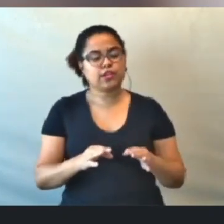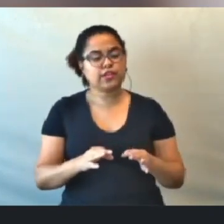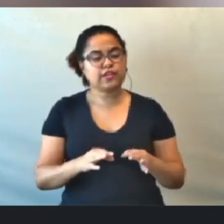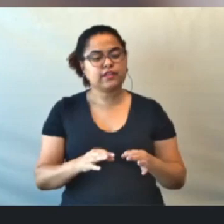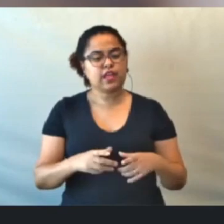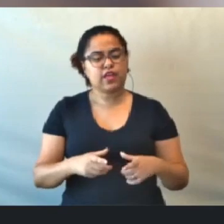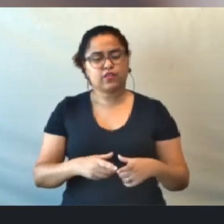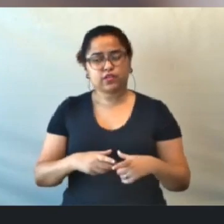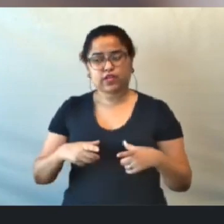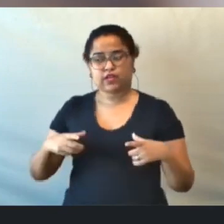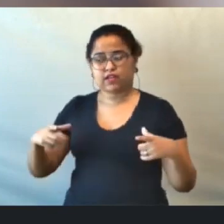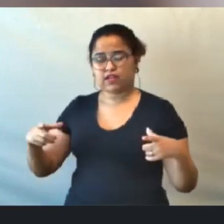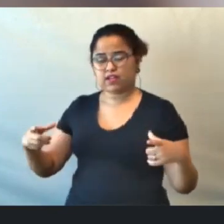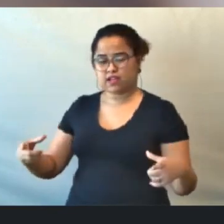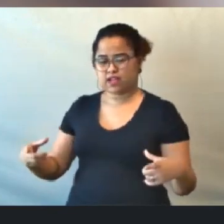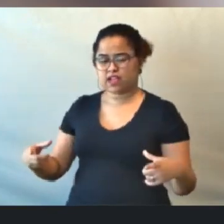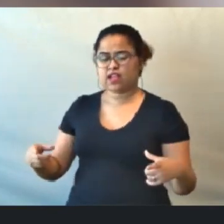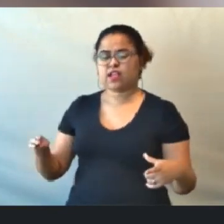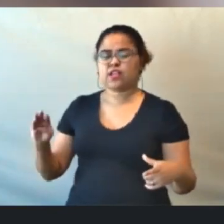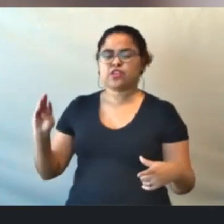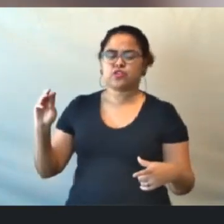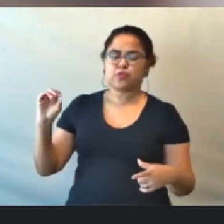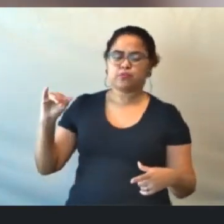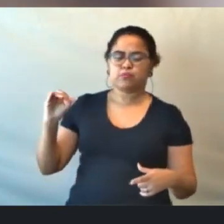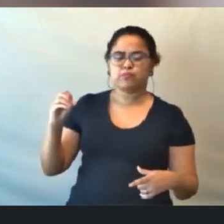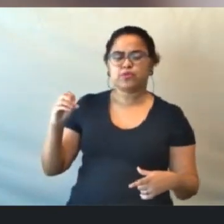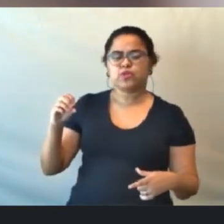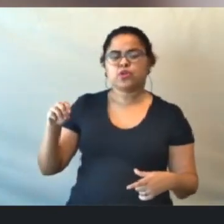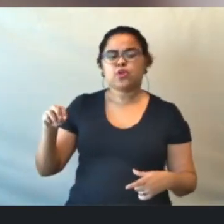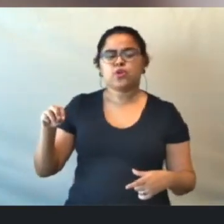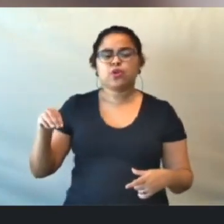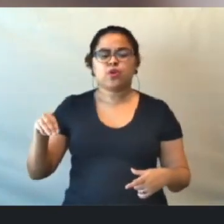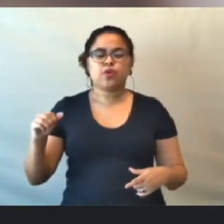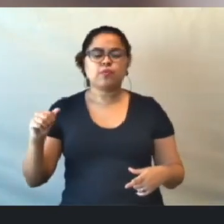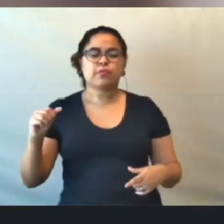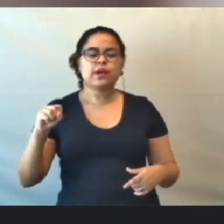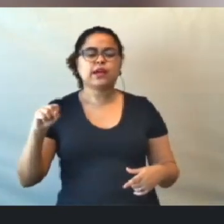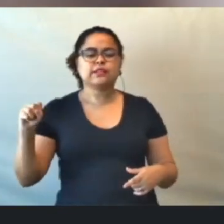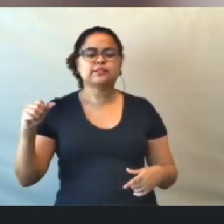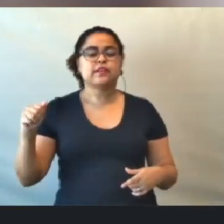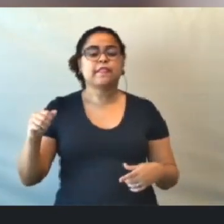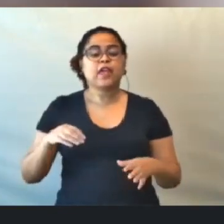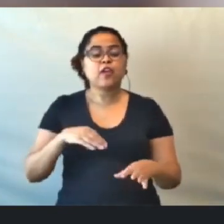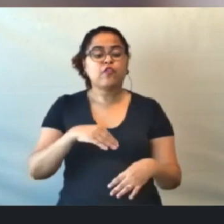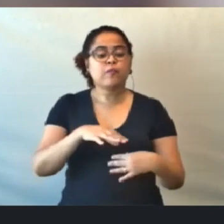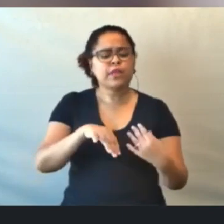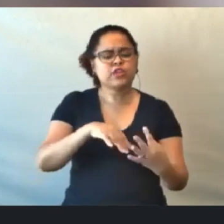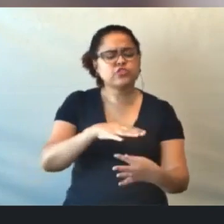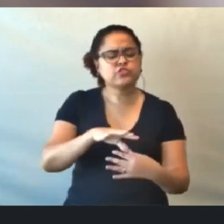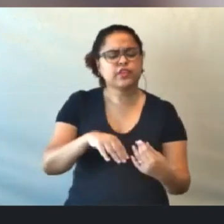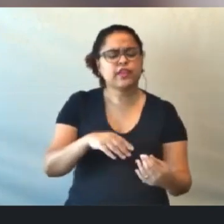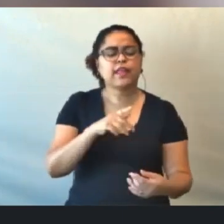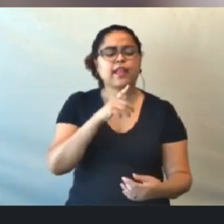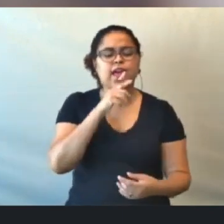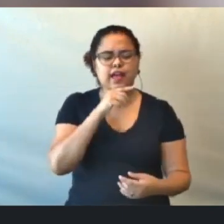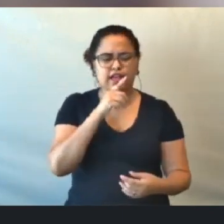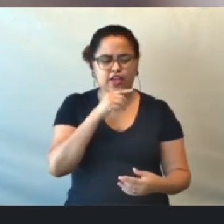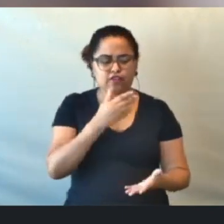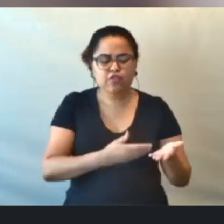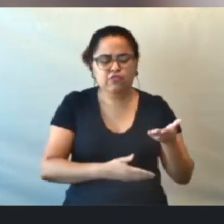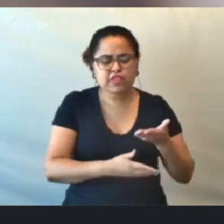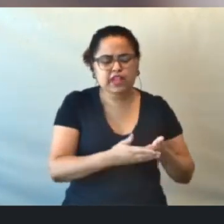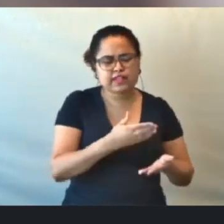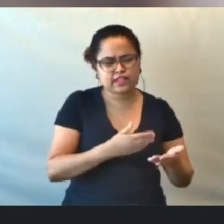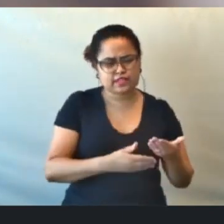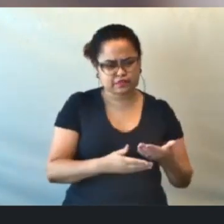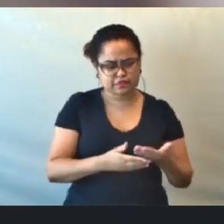de cianobactéria, eu vou mexer com a água. Então, eu vou tratar a água. O Fosloc é um dos